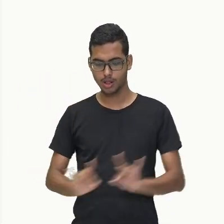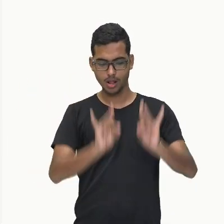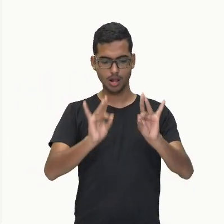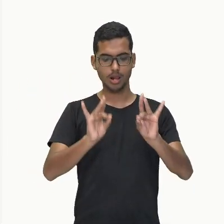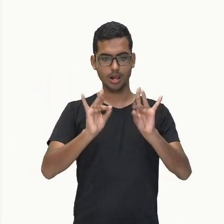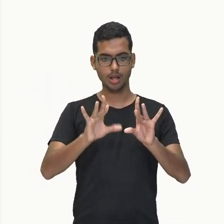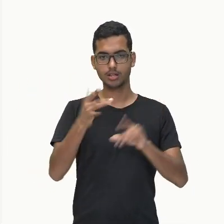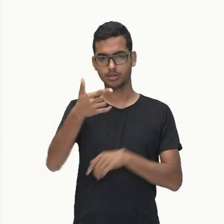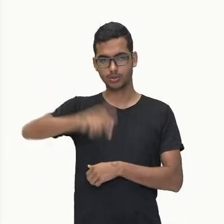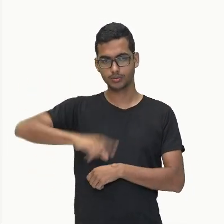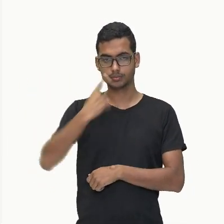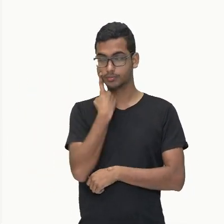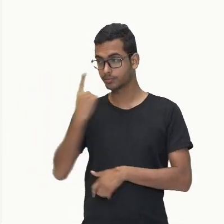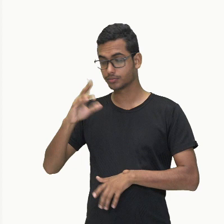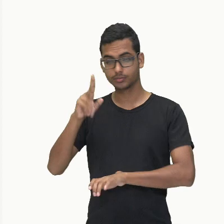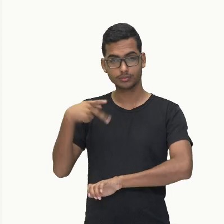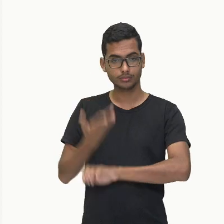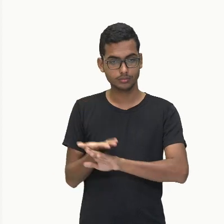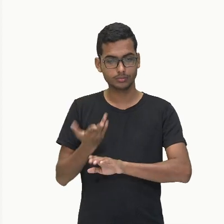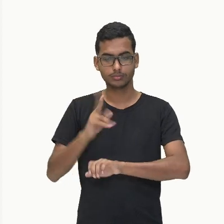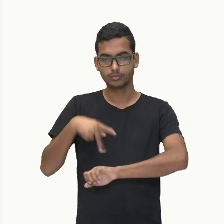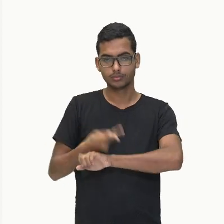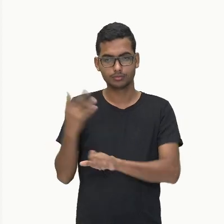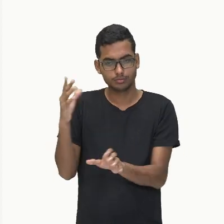e vamos calcular nosso determinante, tá bom?